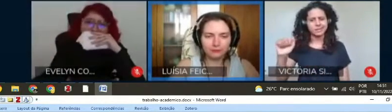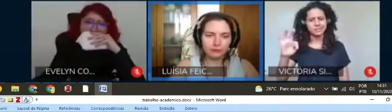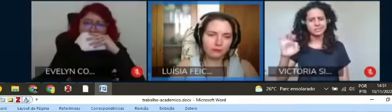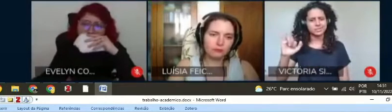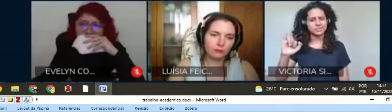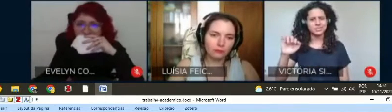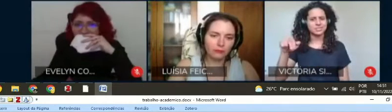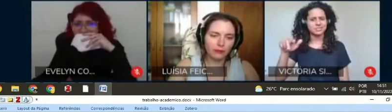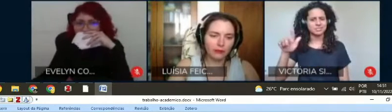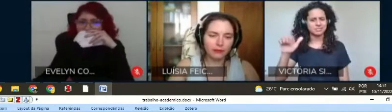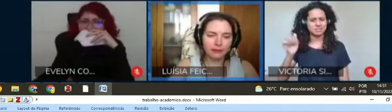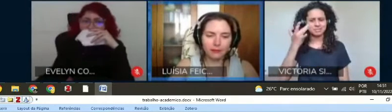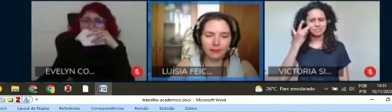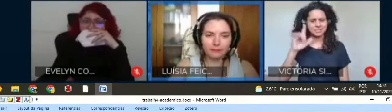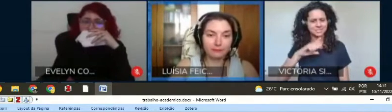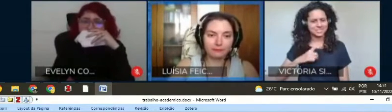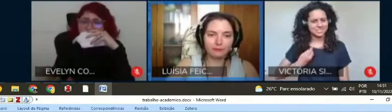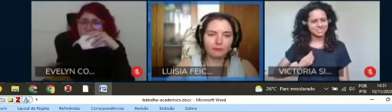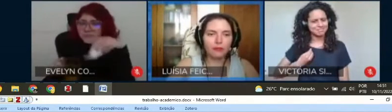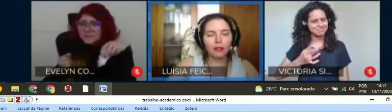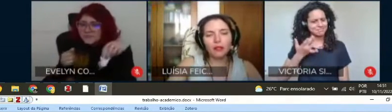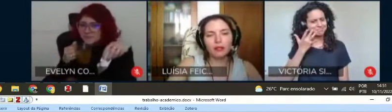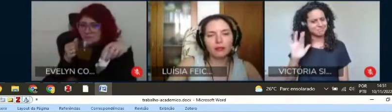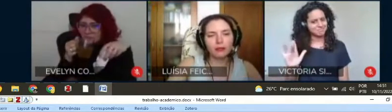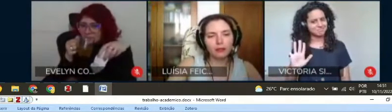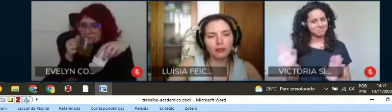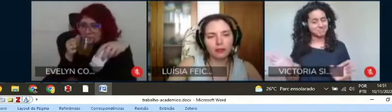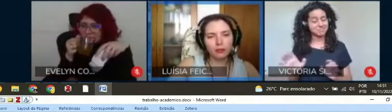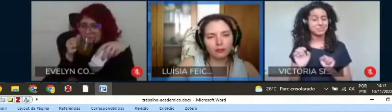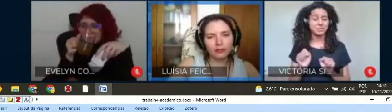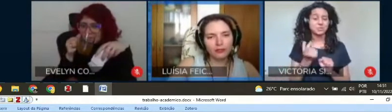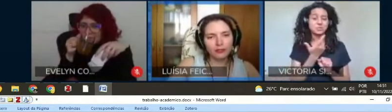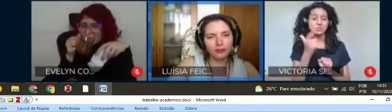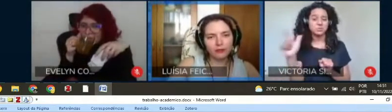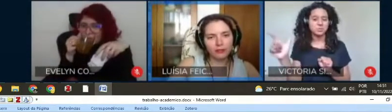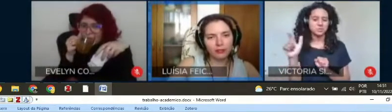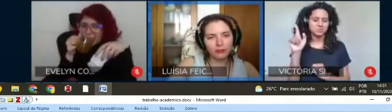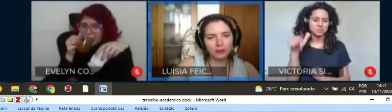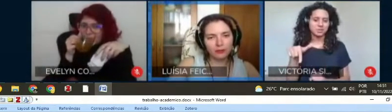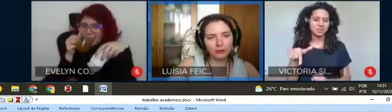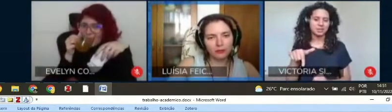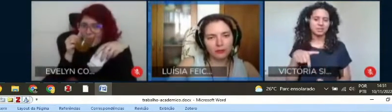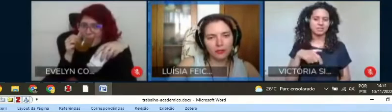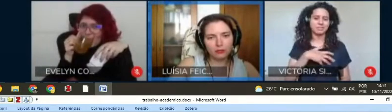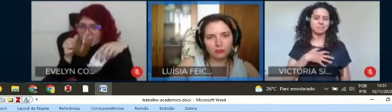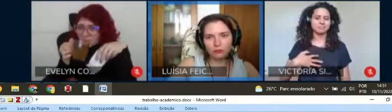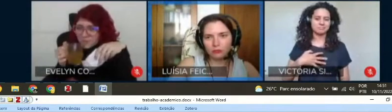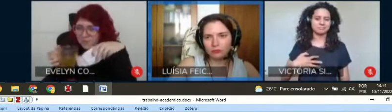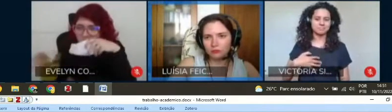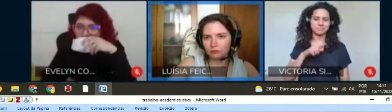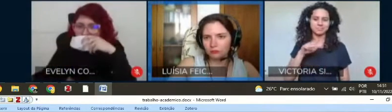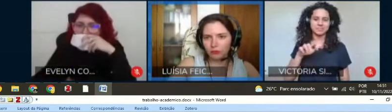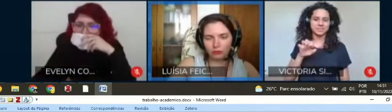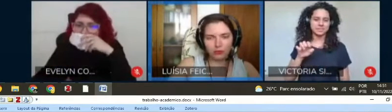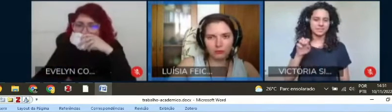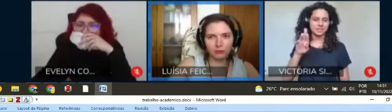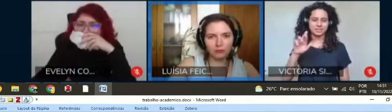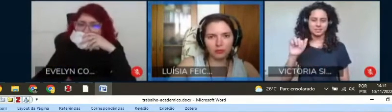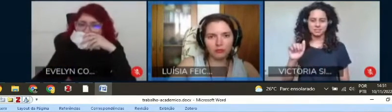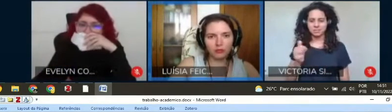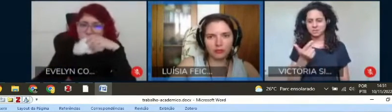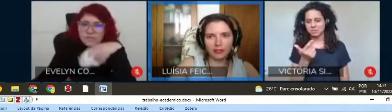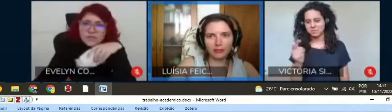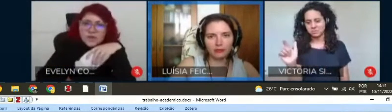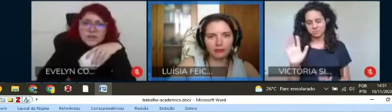coati e zebra. E todos esses aqui vão ser os meus 3.1.1.1, ou seja,